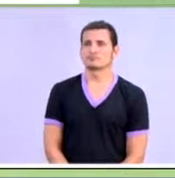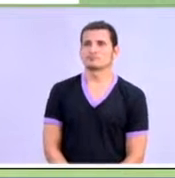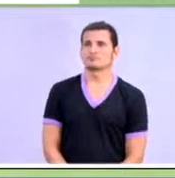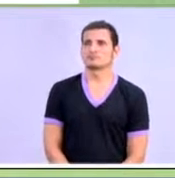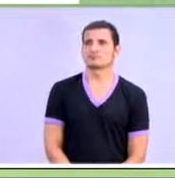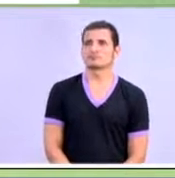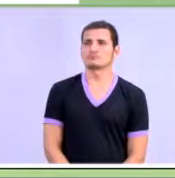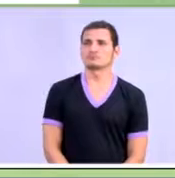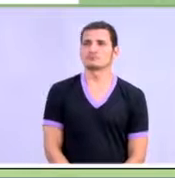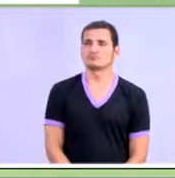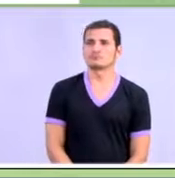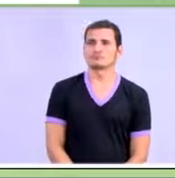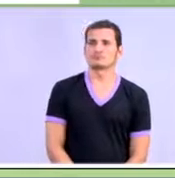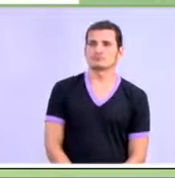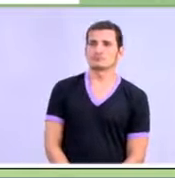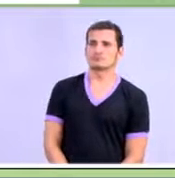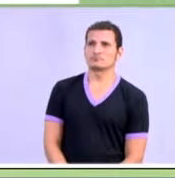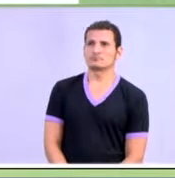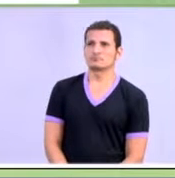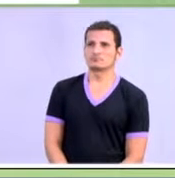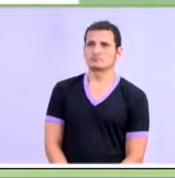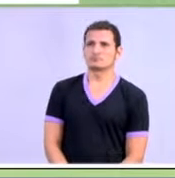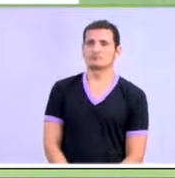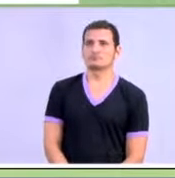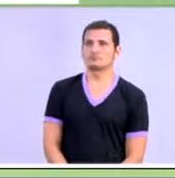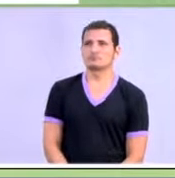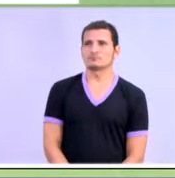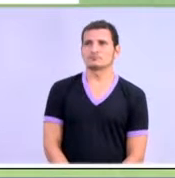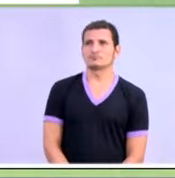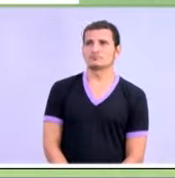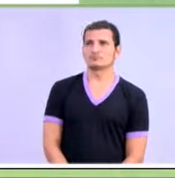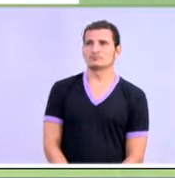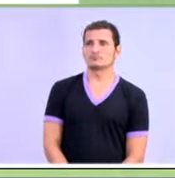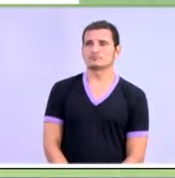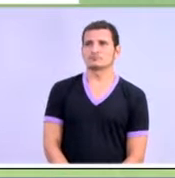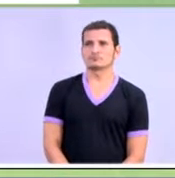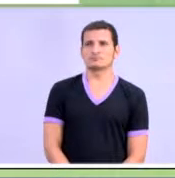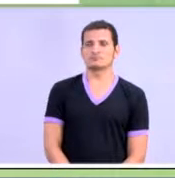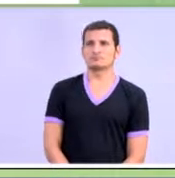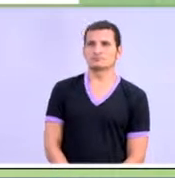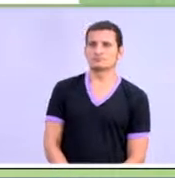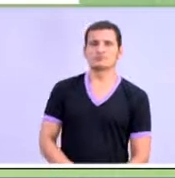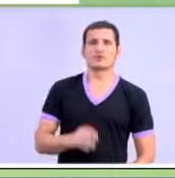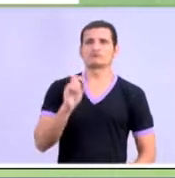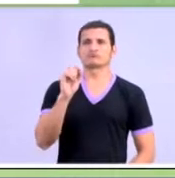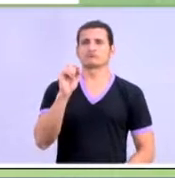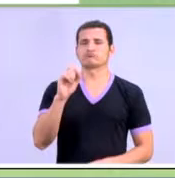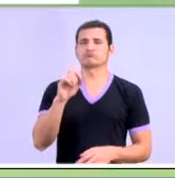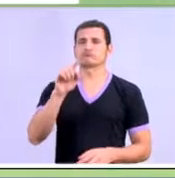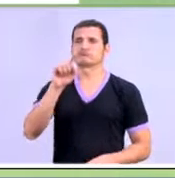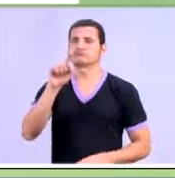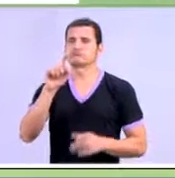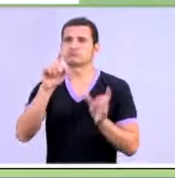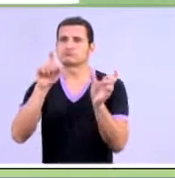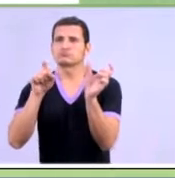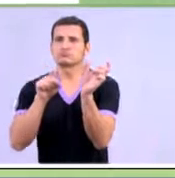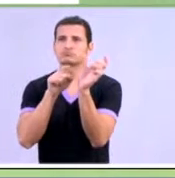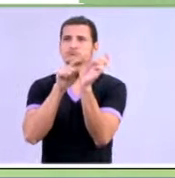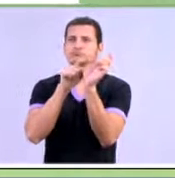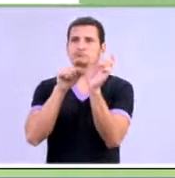Perfeito. Então eu sei que o que é não retornar, gente? Vamos tentar imaginar o não retornar.